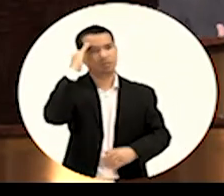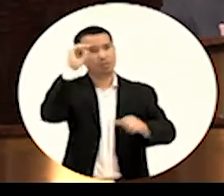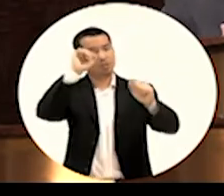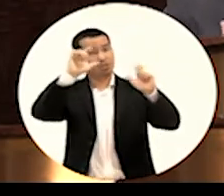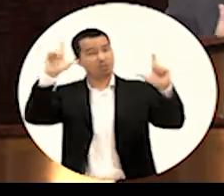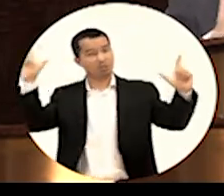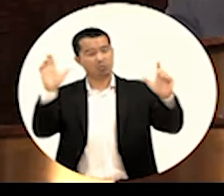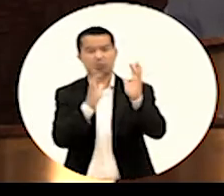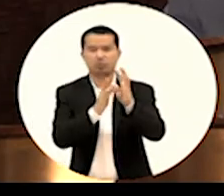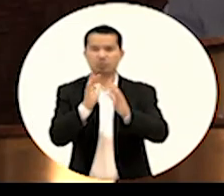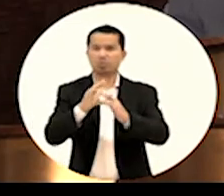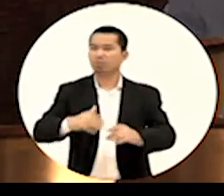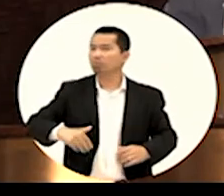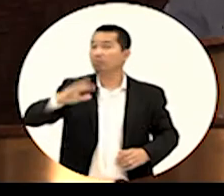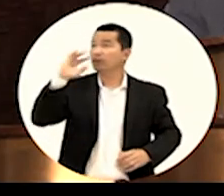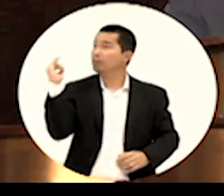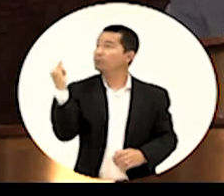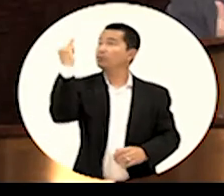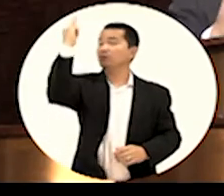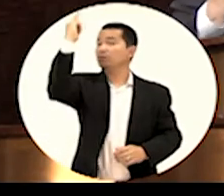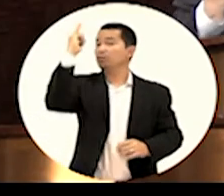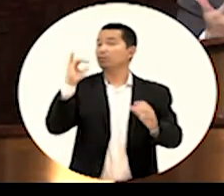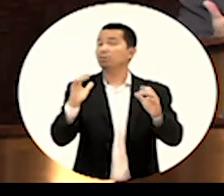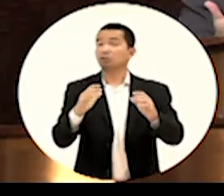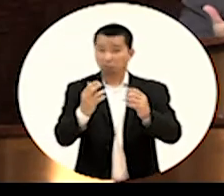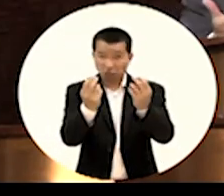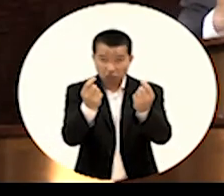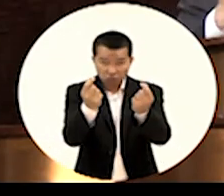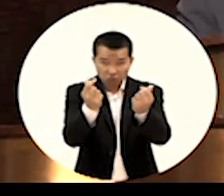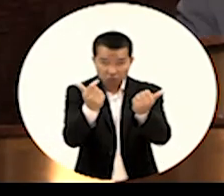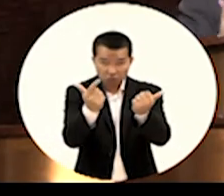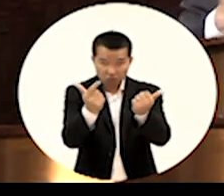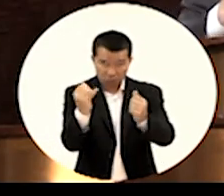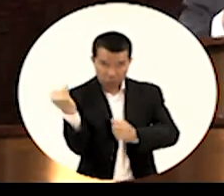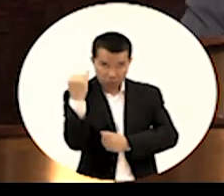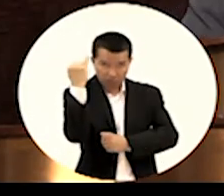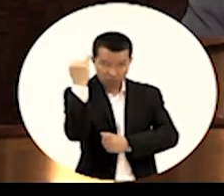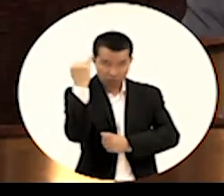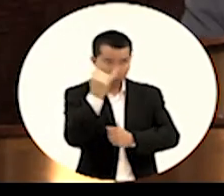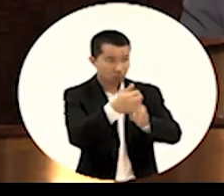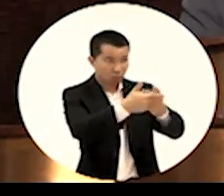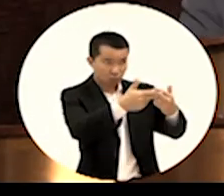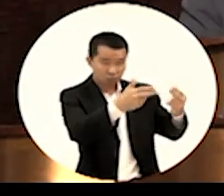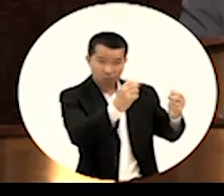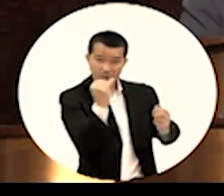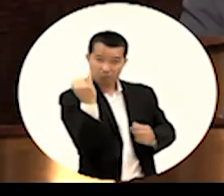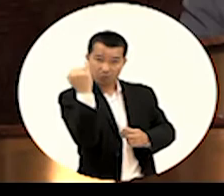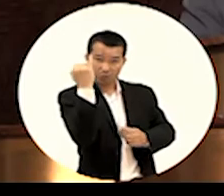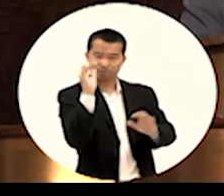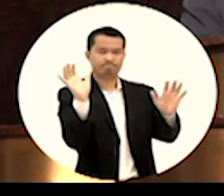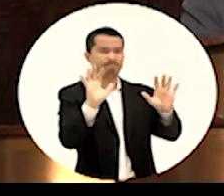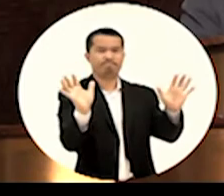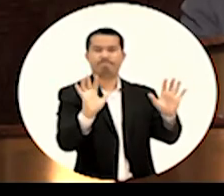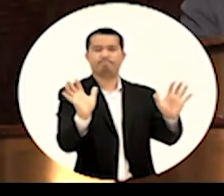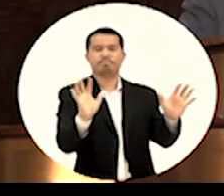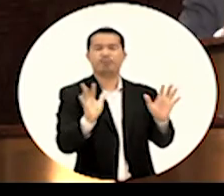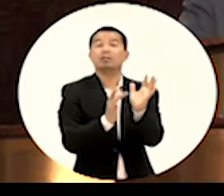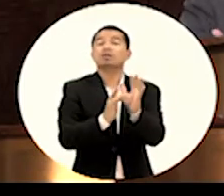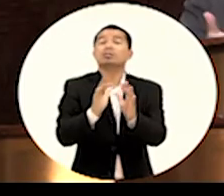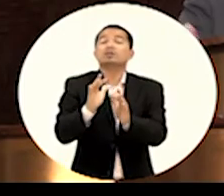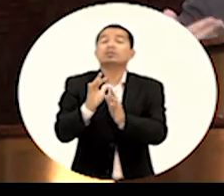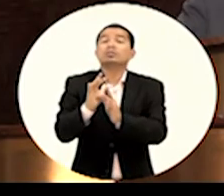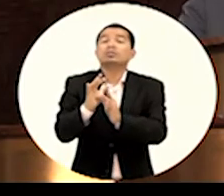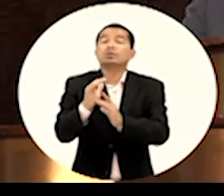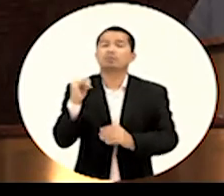gente que se eu não entender que Jesus vale mais do que a grana que eu tenho, então eu